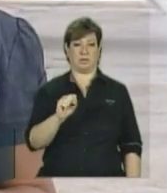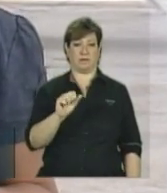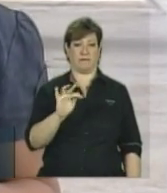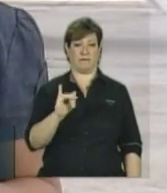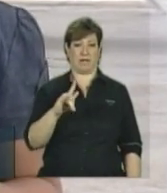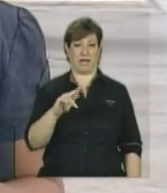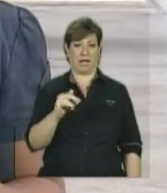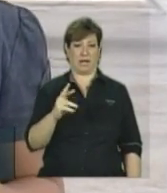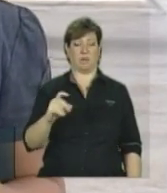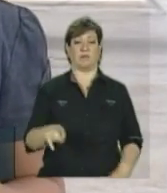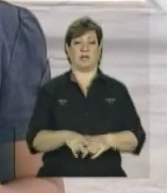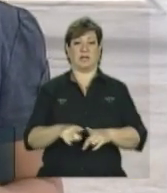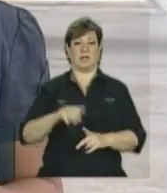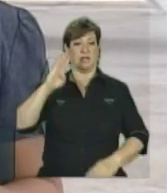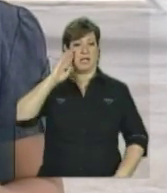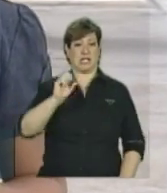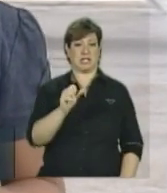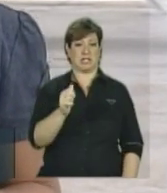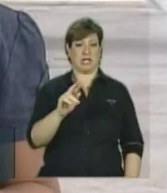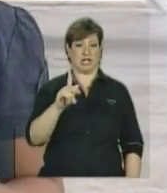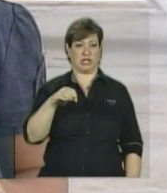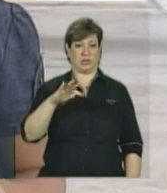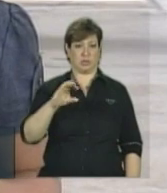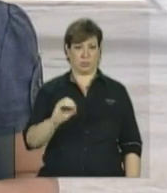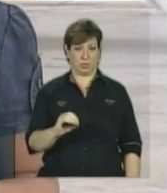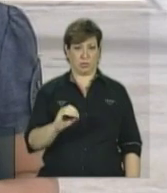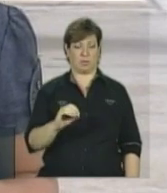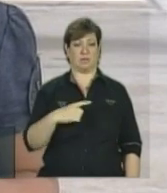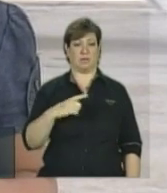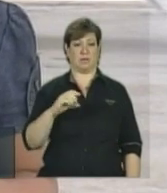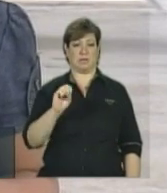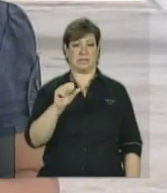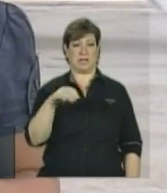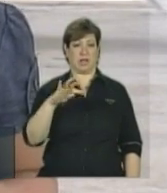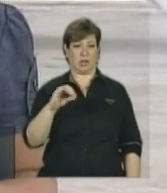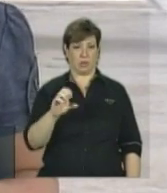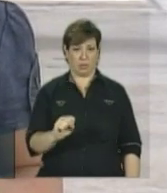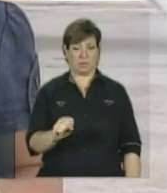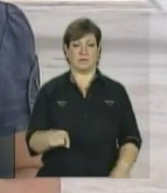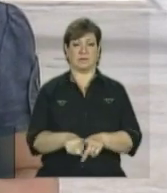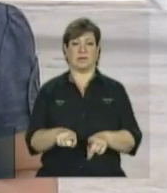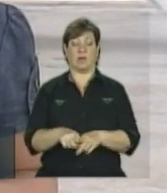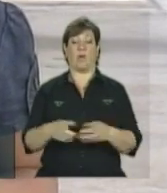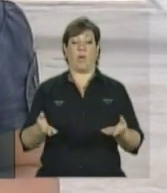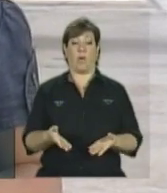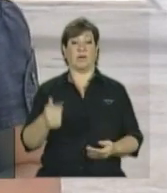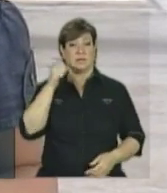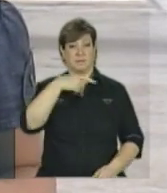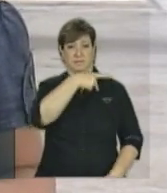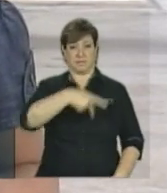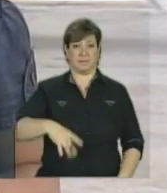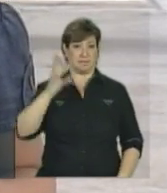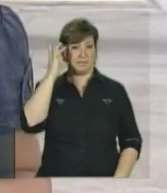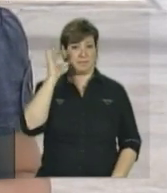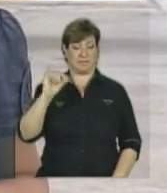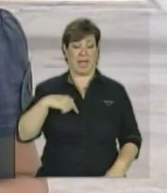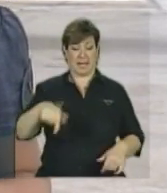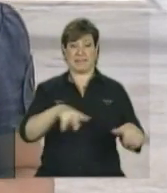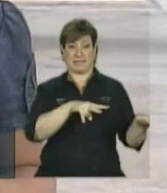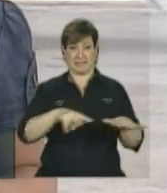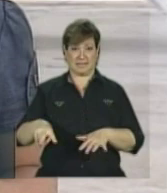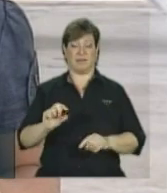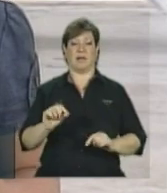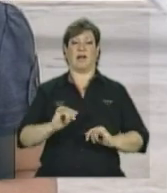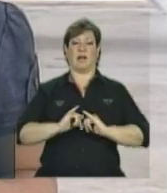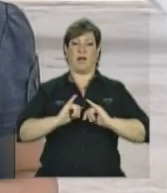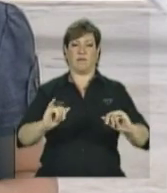e o sargento Roberto Lopes dos Santos. Em nota à imprensa divulgada neste fim de semana, a presidenta Dilma Rousseff destacou